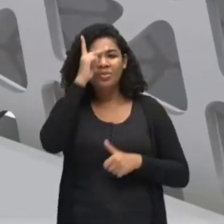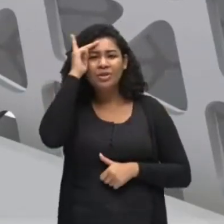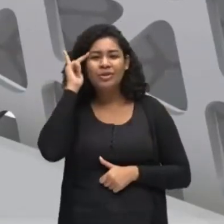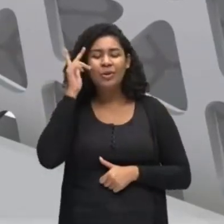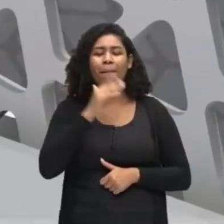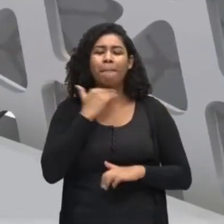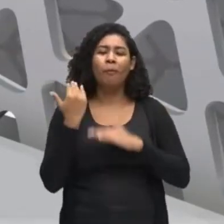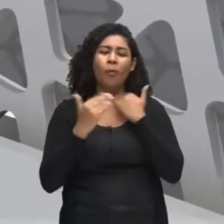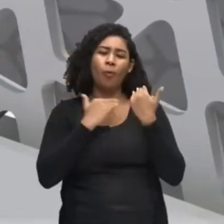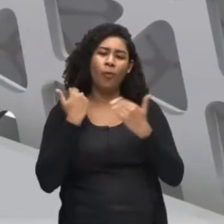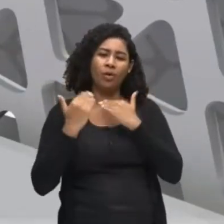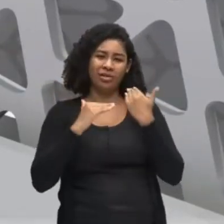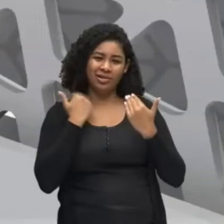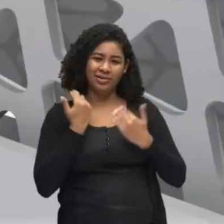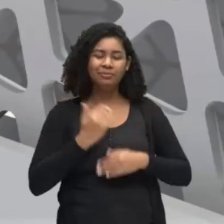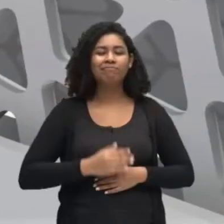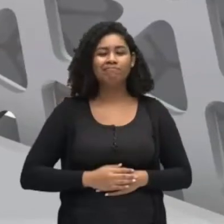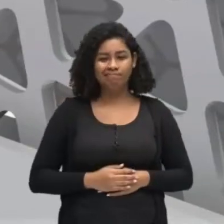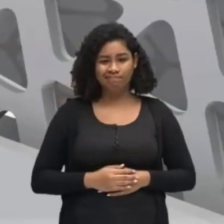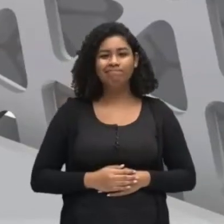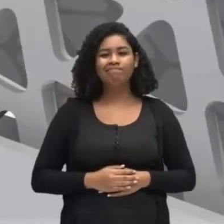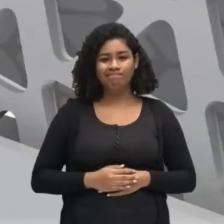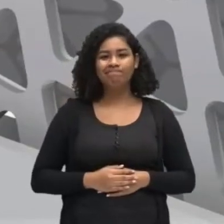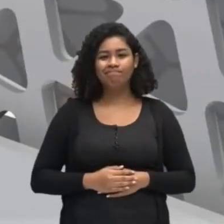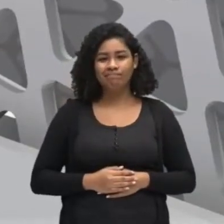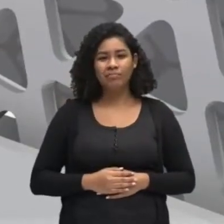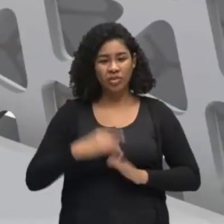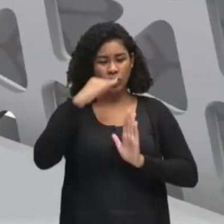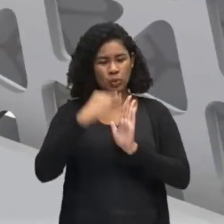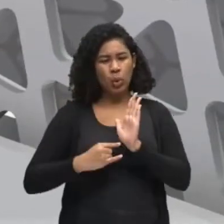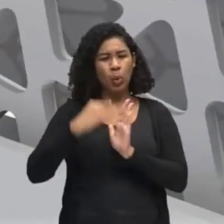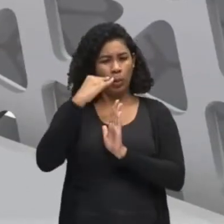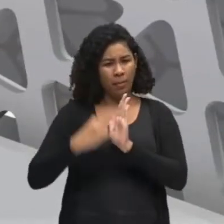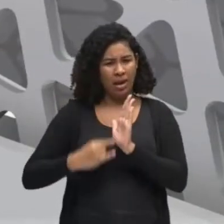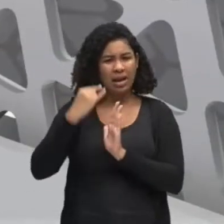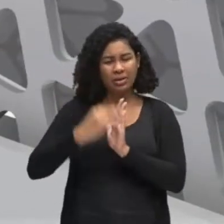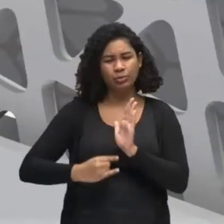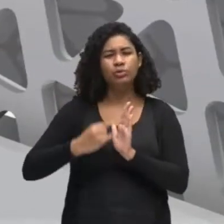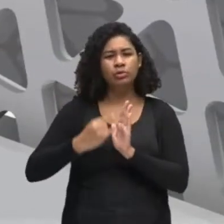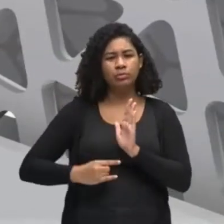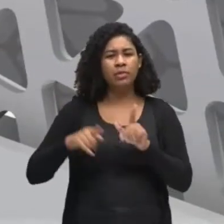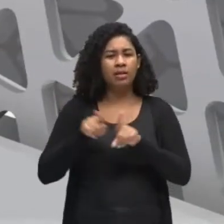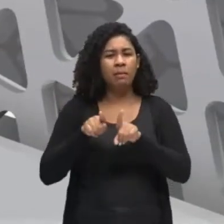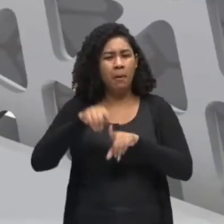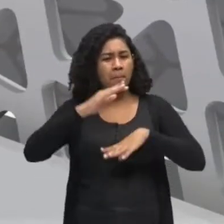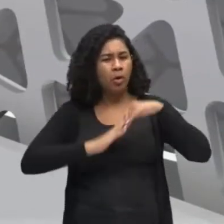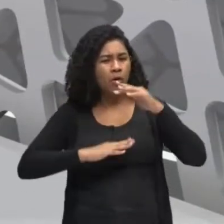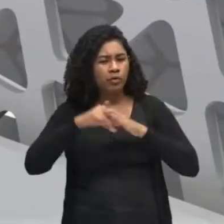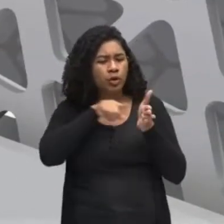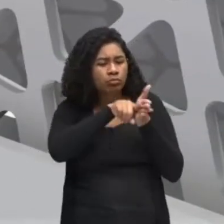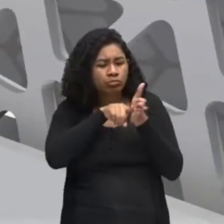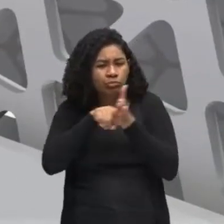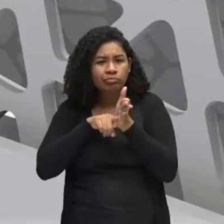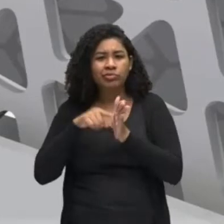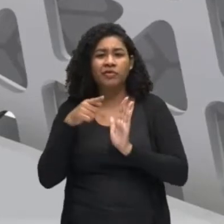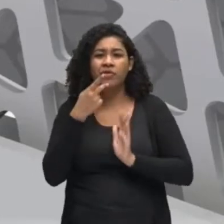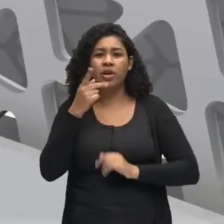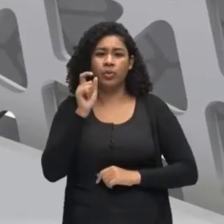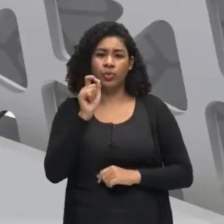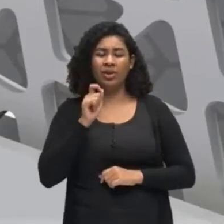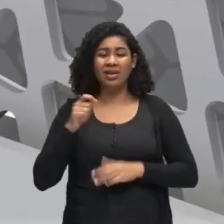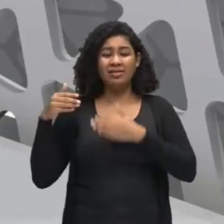vão perder suas vidas. Na verdade, em muitos documentos, e até mesmo alguns historiadores, dizem que essa viagem é considerada um